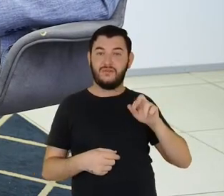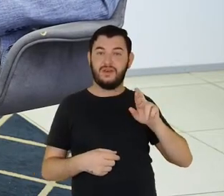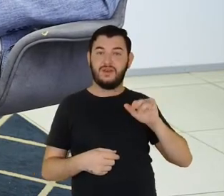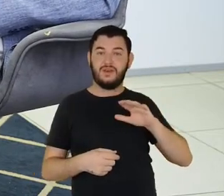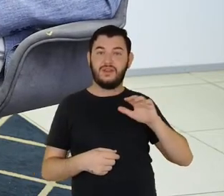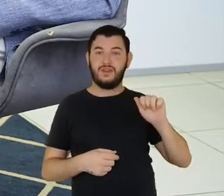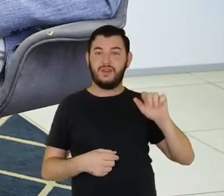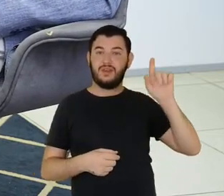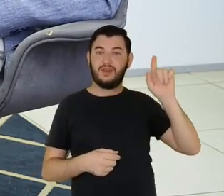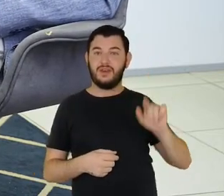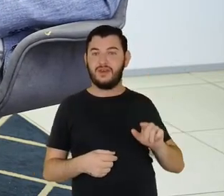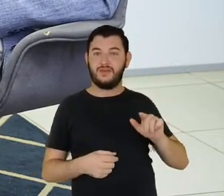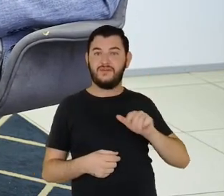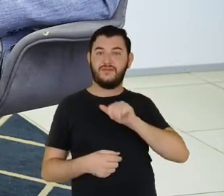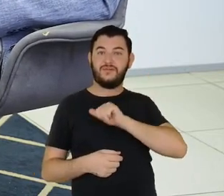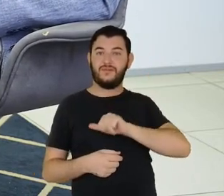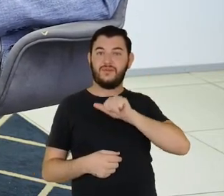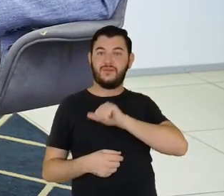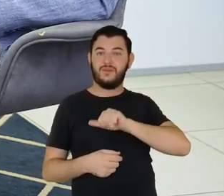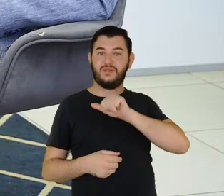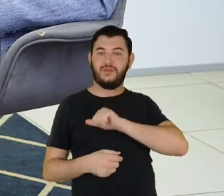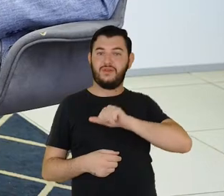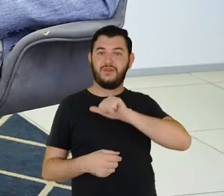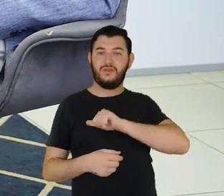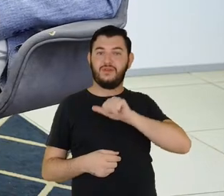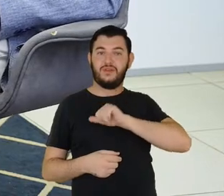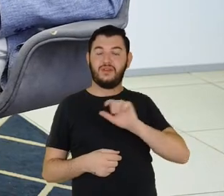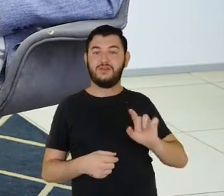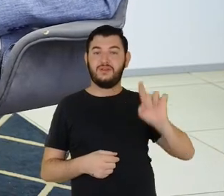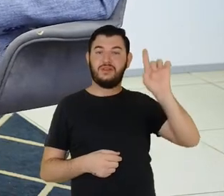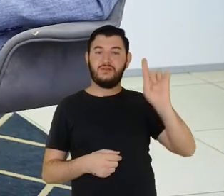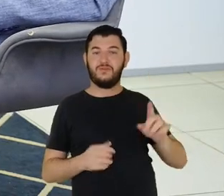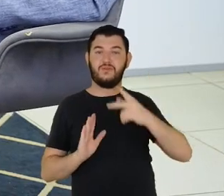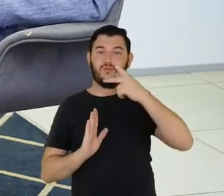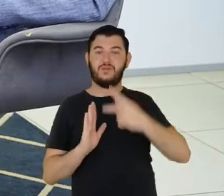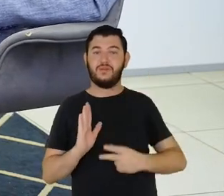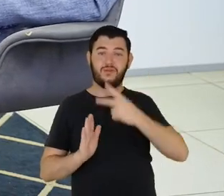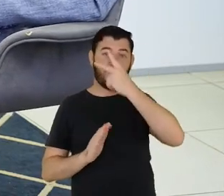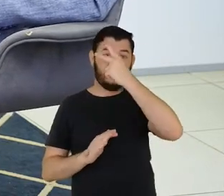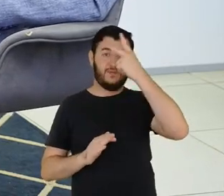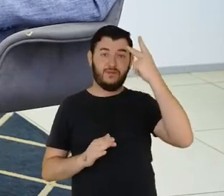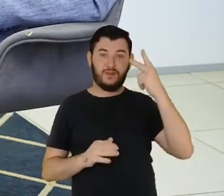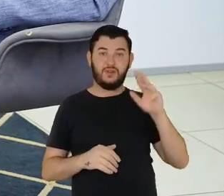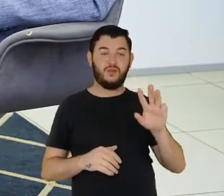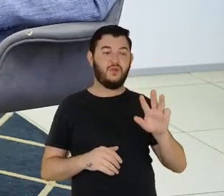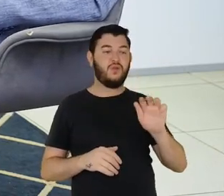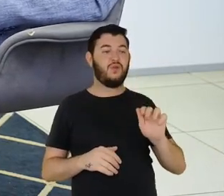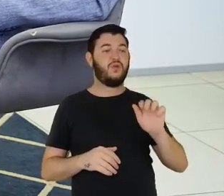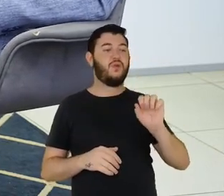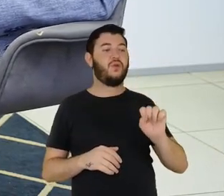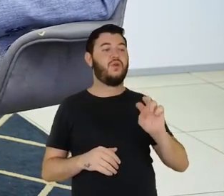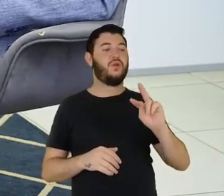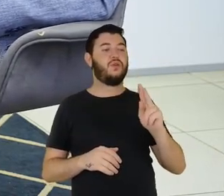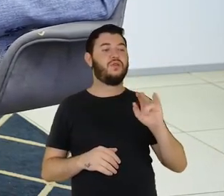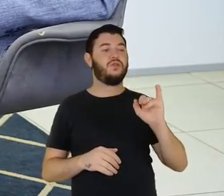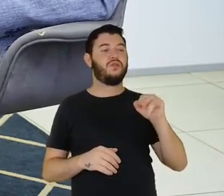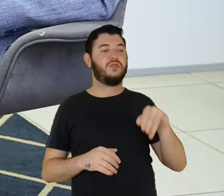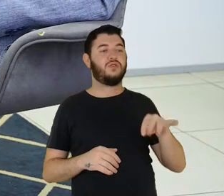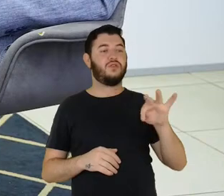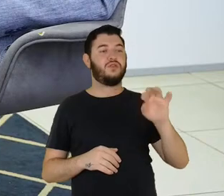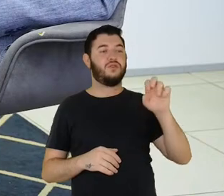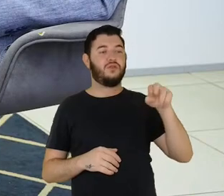Washington Quaquá. Quais os seus principais, né, os principais projetos aí na área da cultura que você pretende levar também para